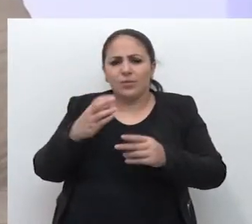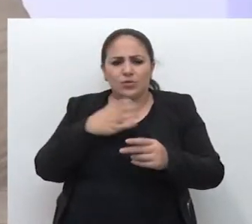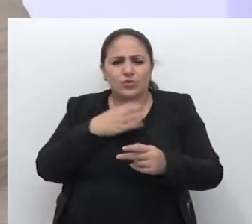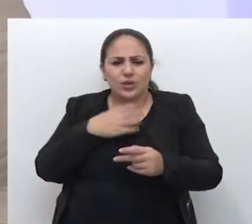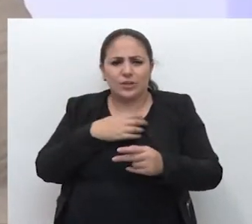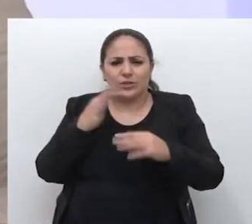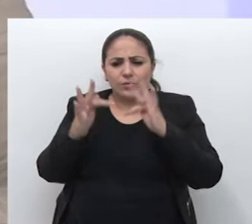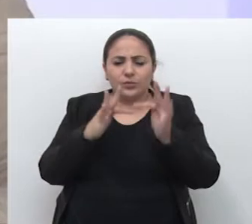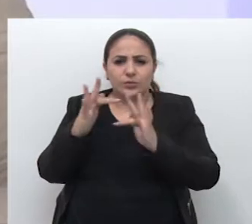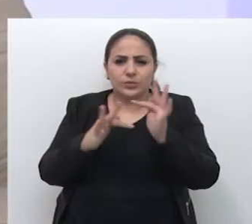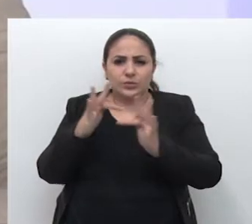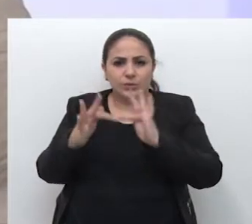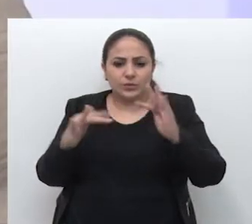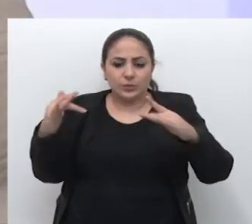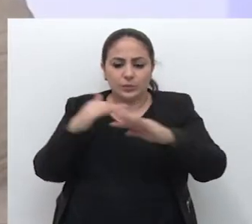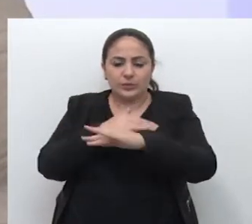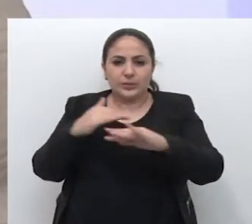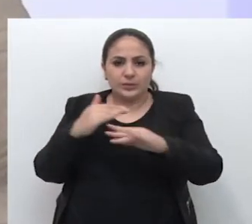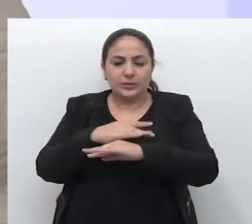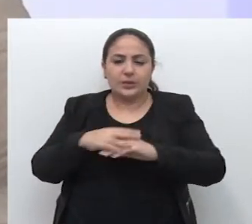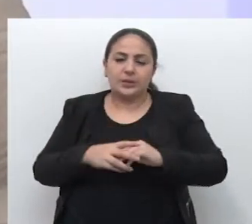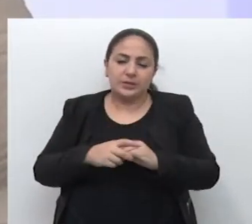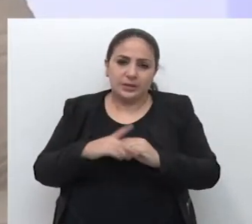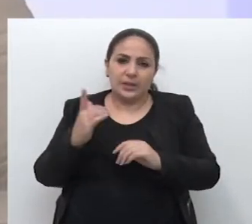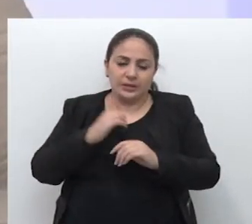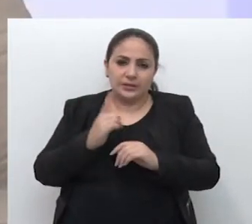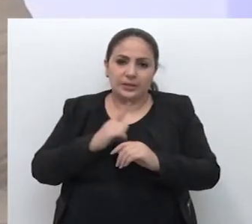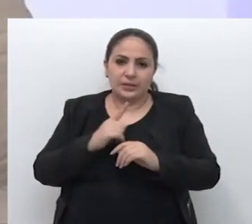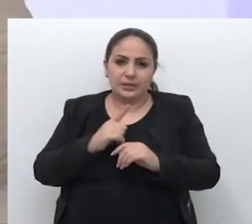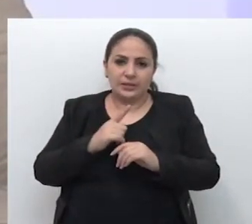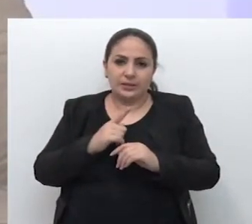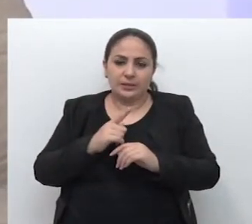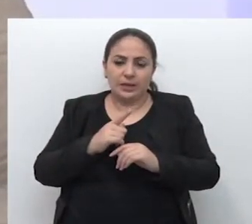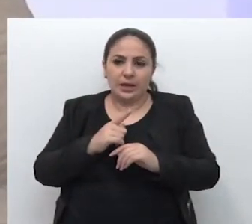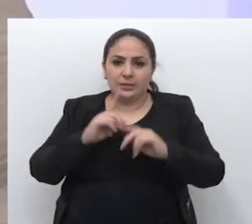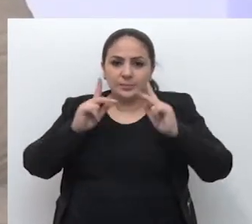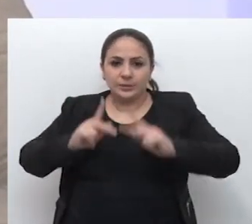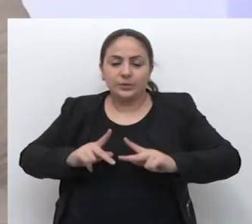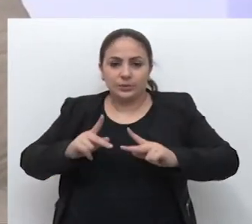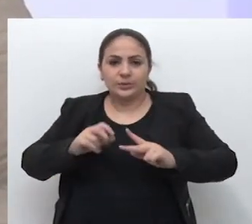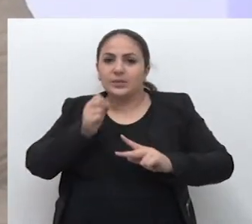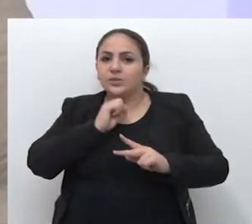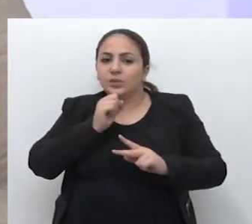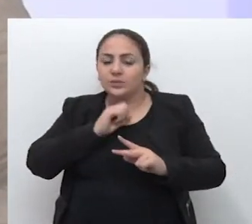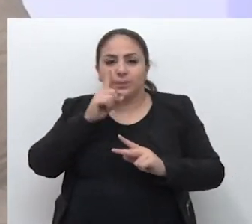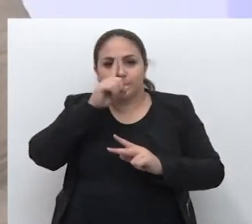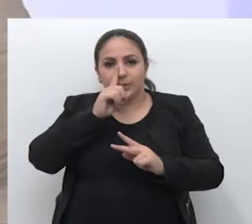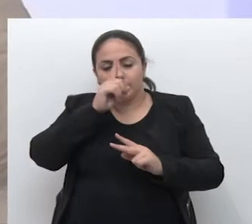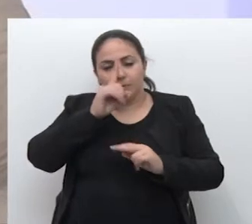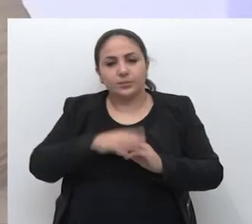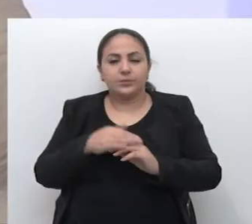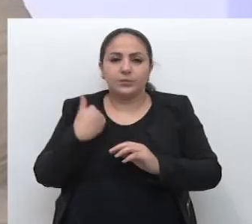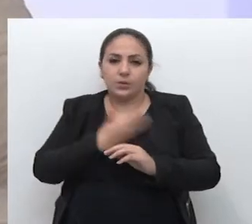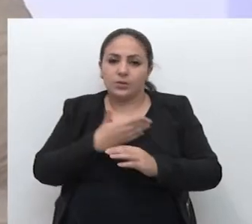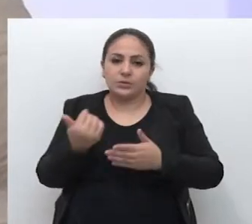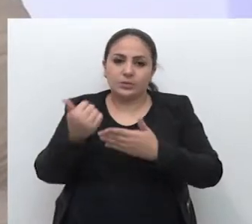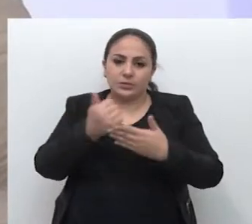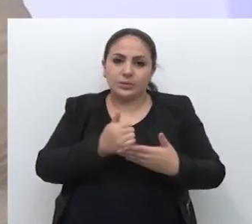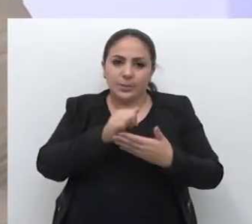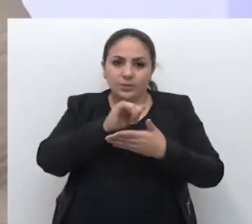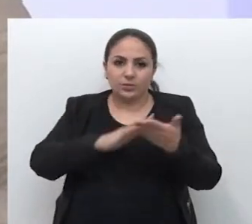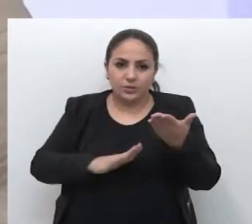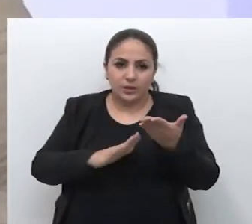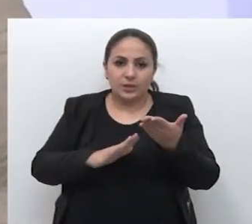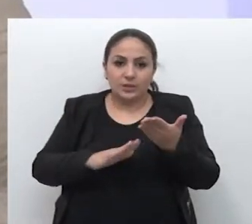nossa sinalização, não conhecem como funciona o trânsito e acabam colocando esses idosos em risco. Então nós